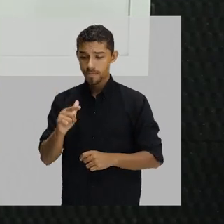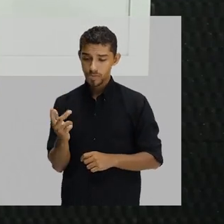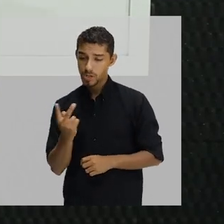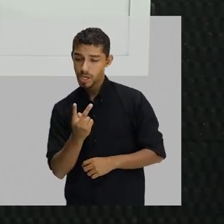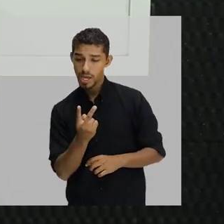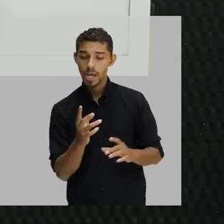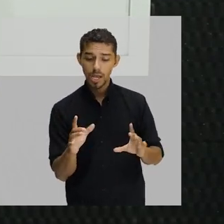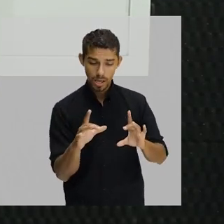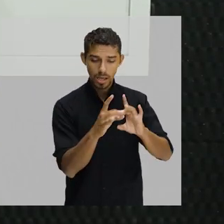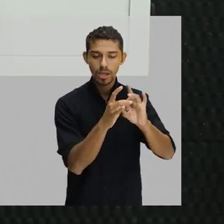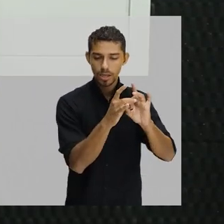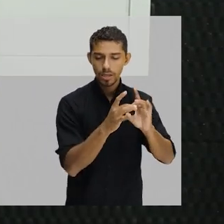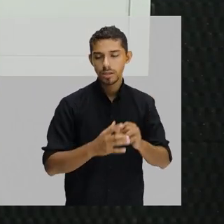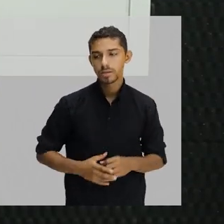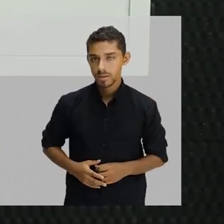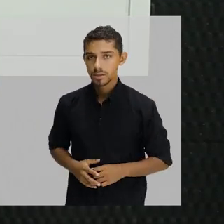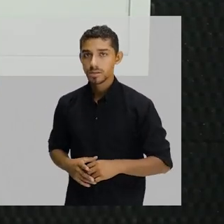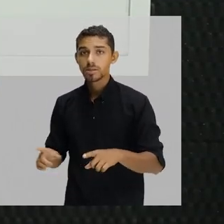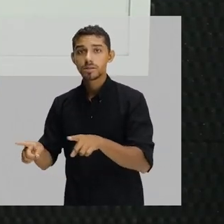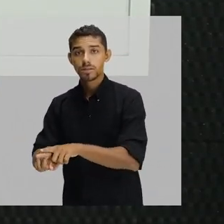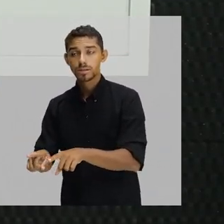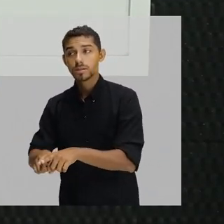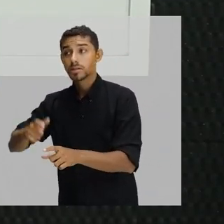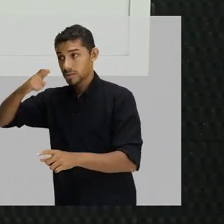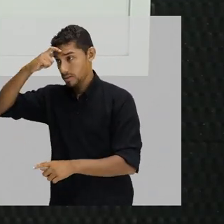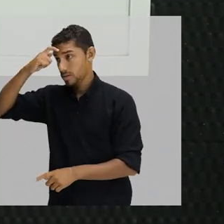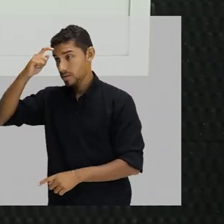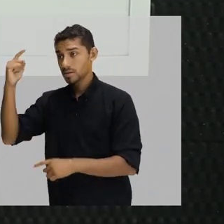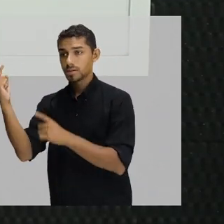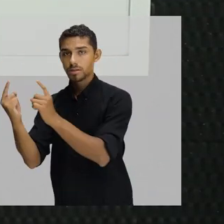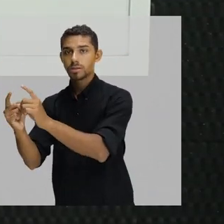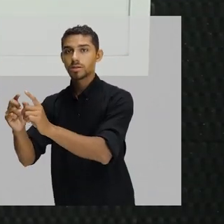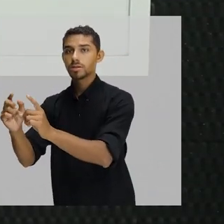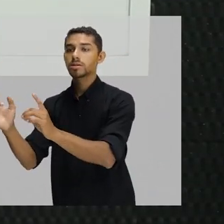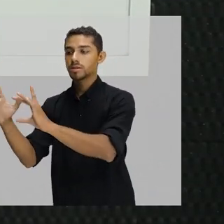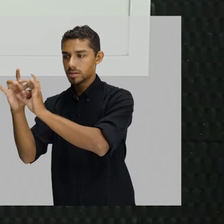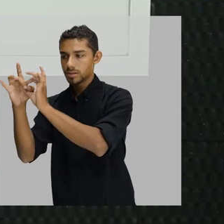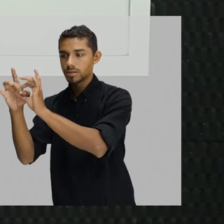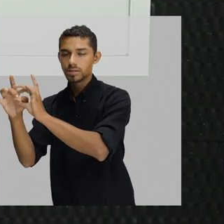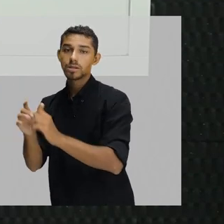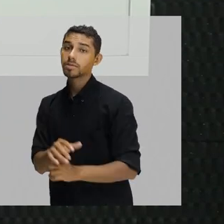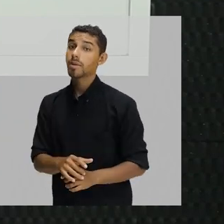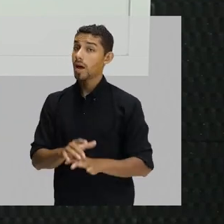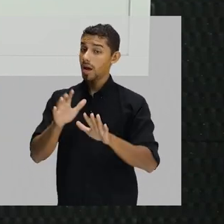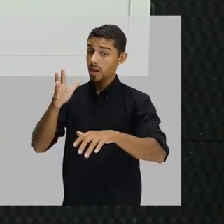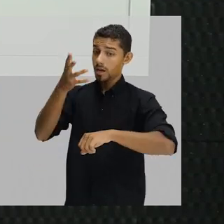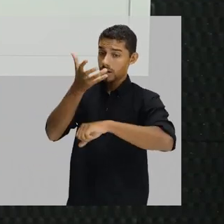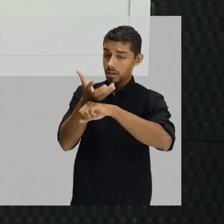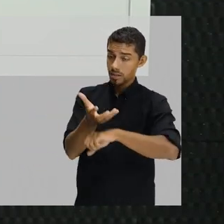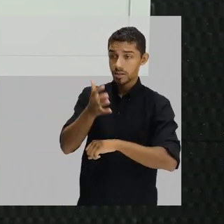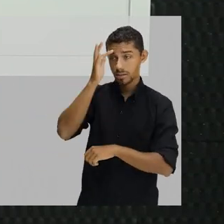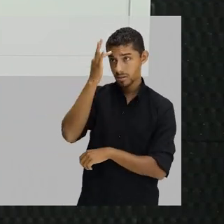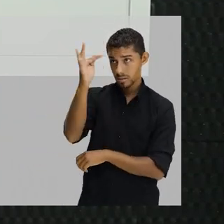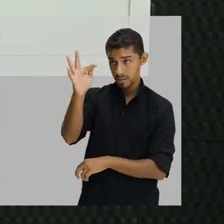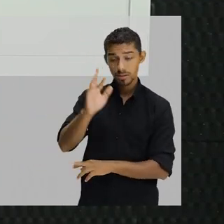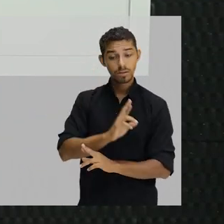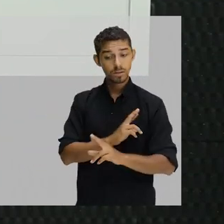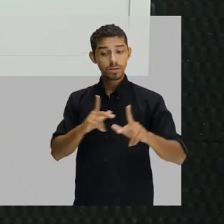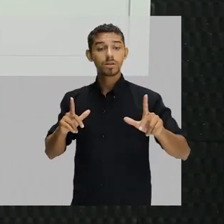Na questão do senso comum, elas se igualam. Na filosofia, elas são diferentes. Percebe? Olha, bebe nessa